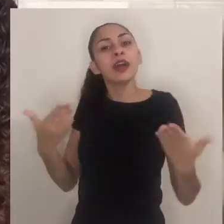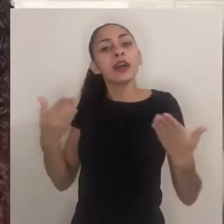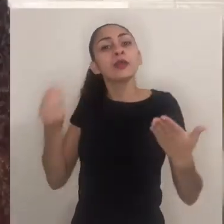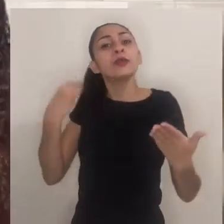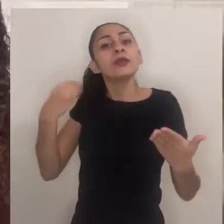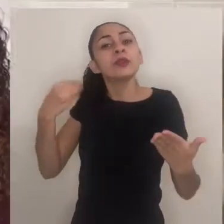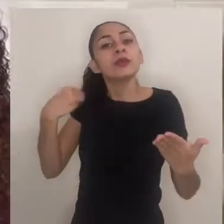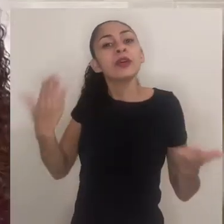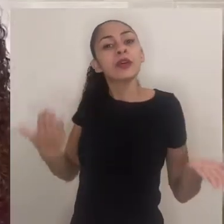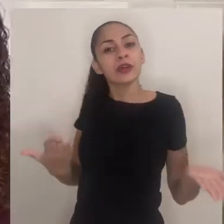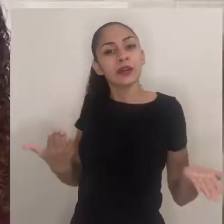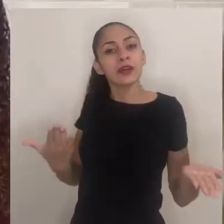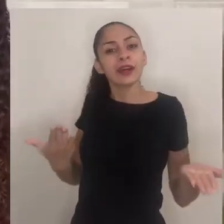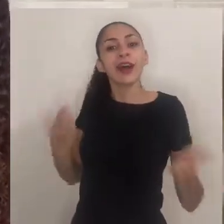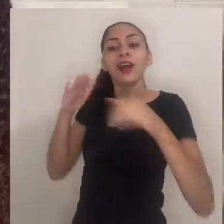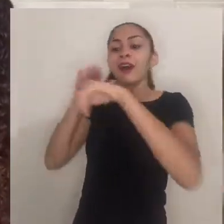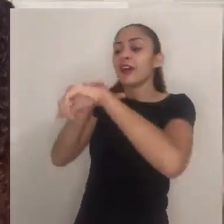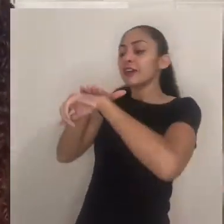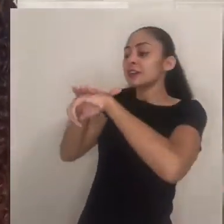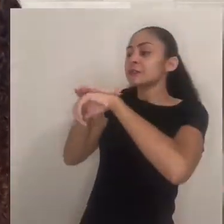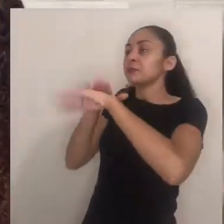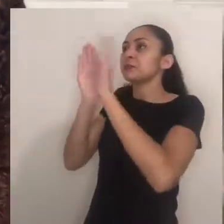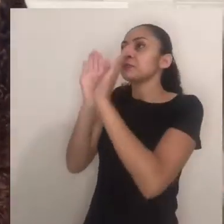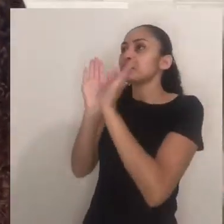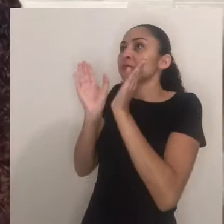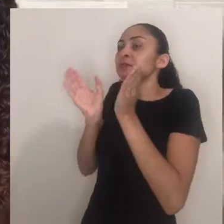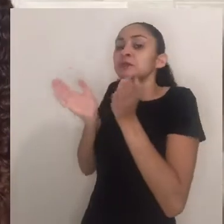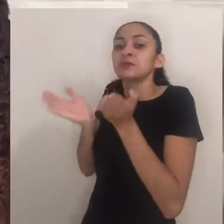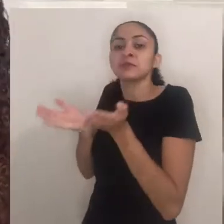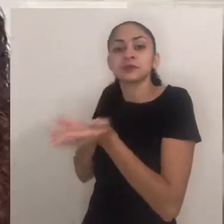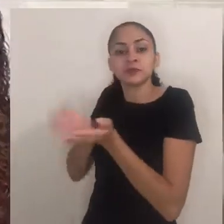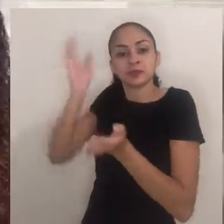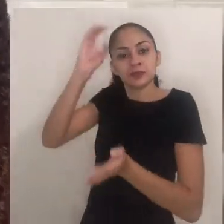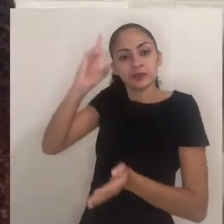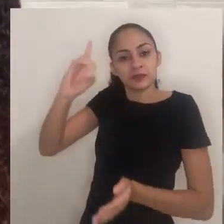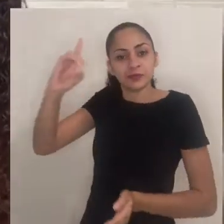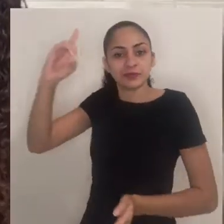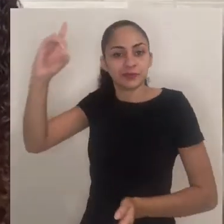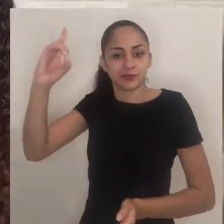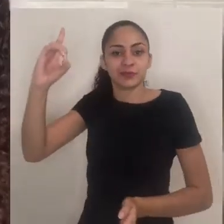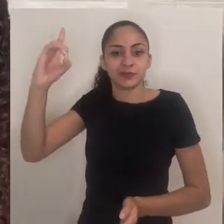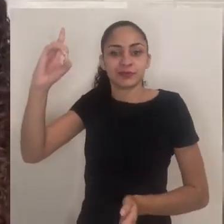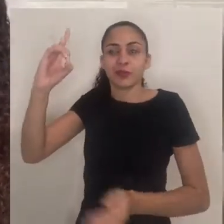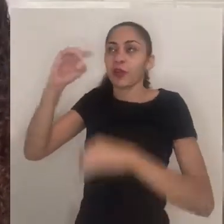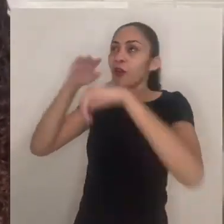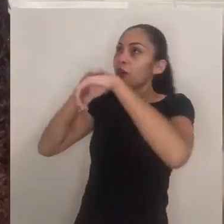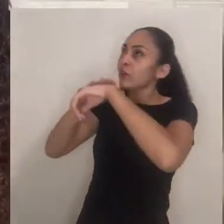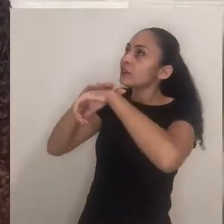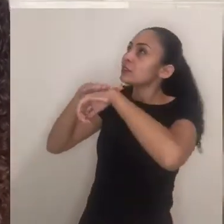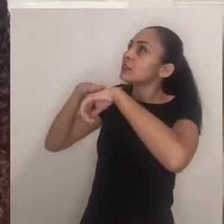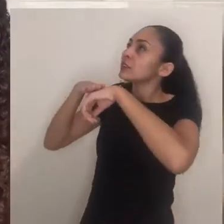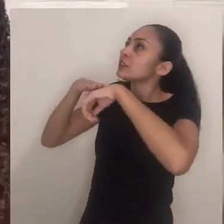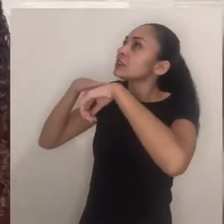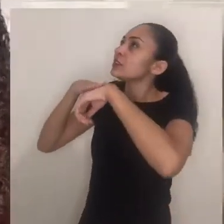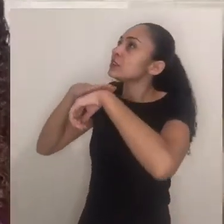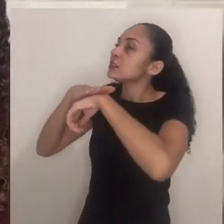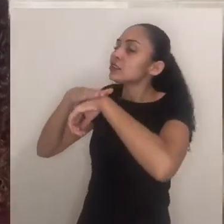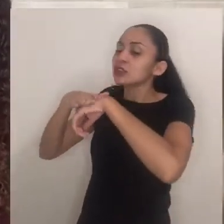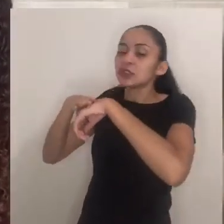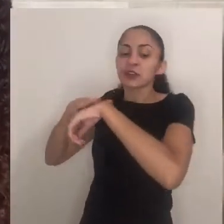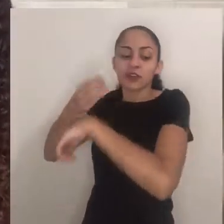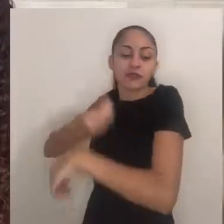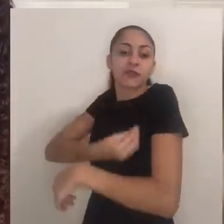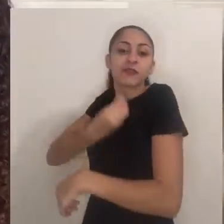Deus. Nós oramos para falar com Deus sobre Ele mesmo, sobre nós, sobre o